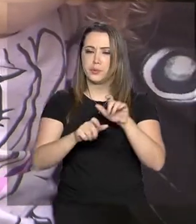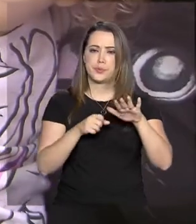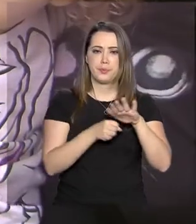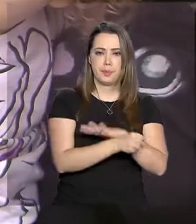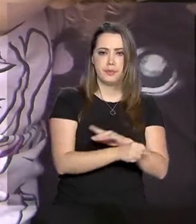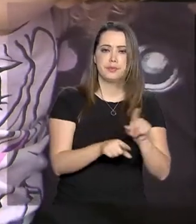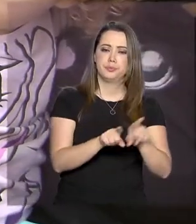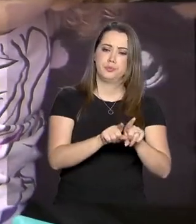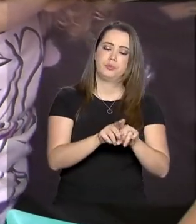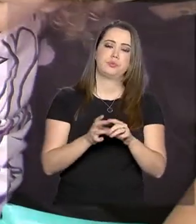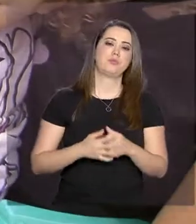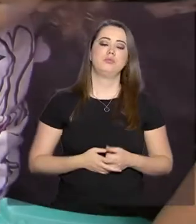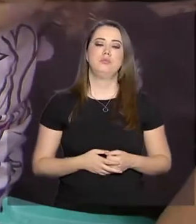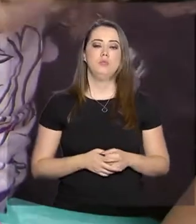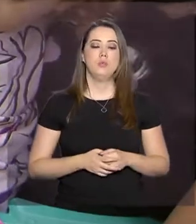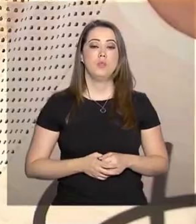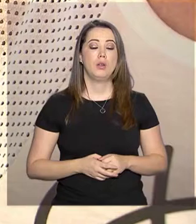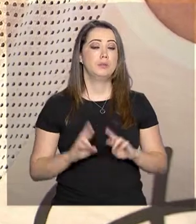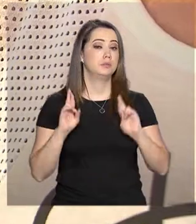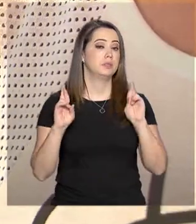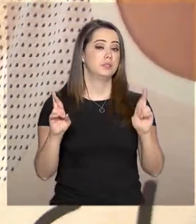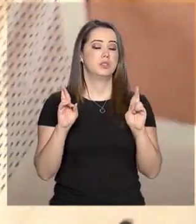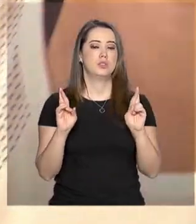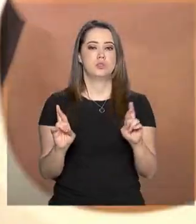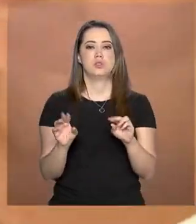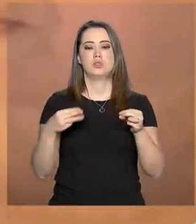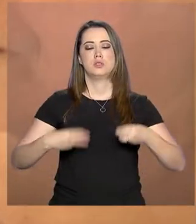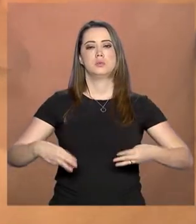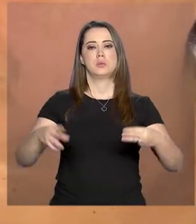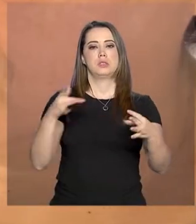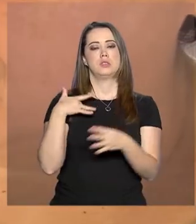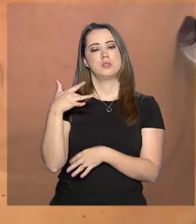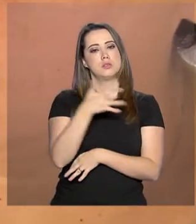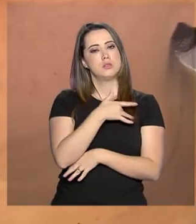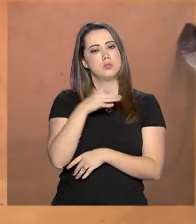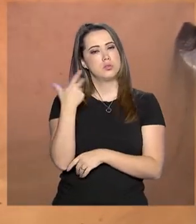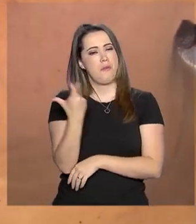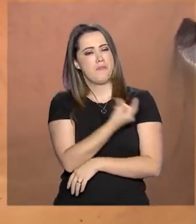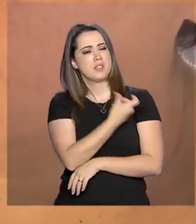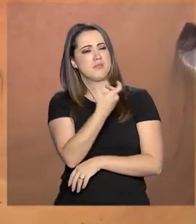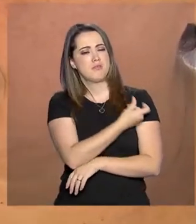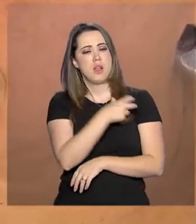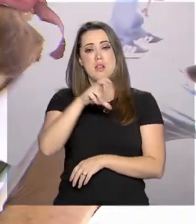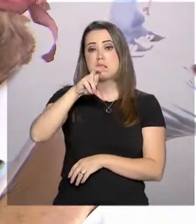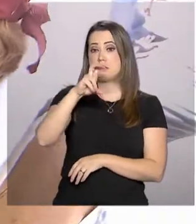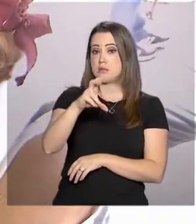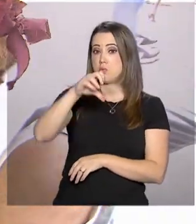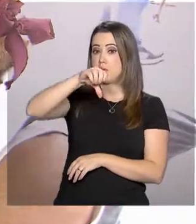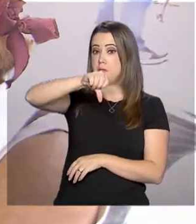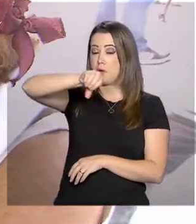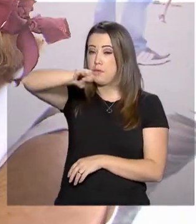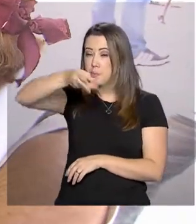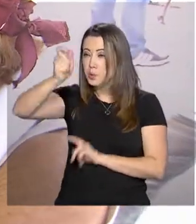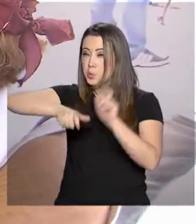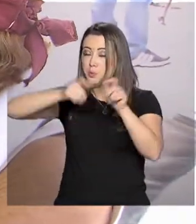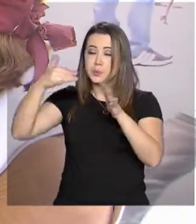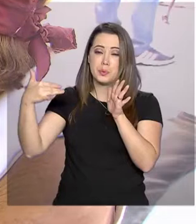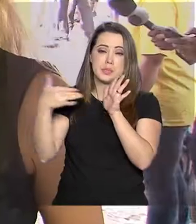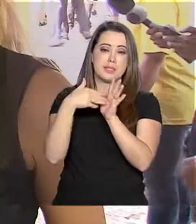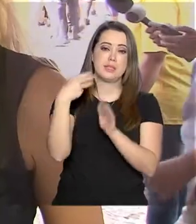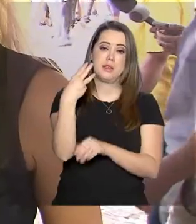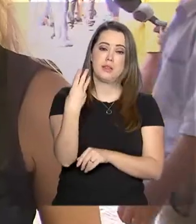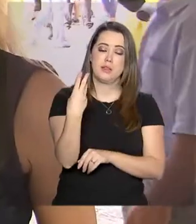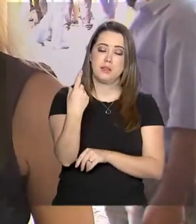expectativa do Ministério da Saúde é vacinar 59 milhões e meio de pessoas até o dia 31 de